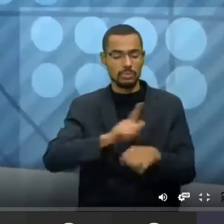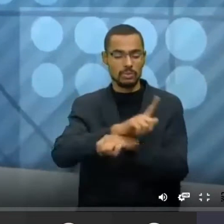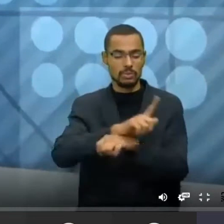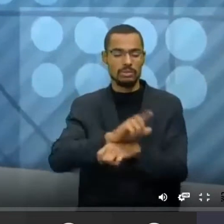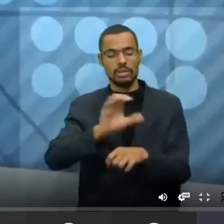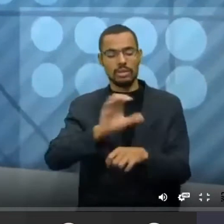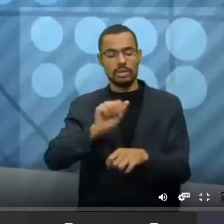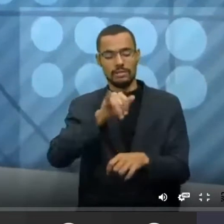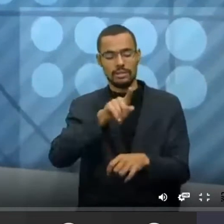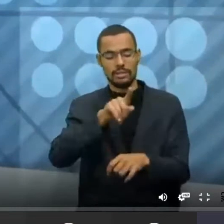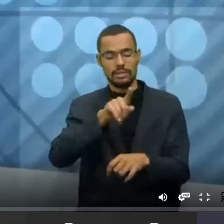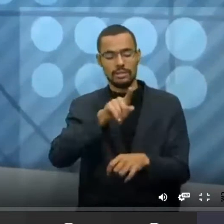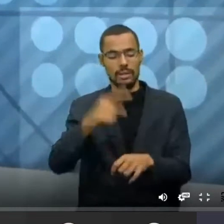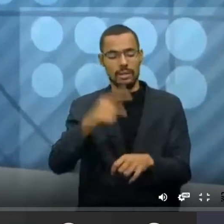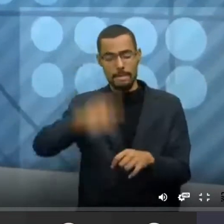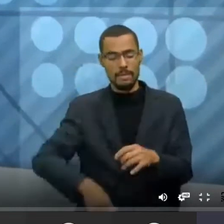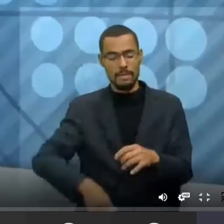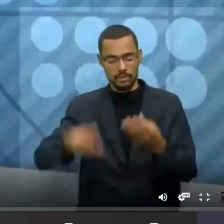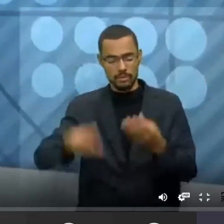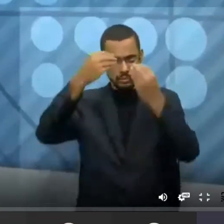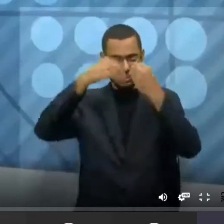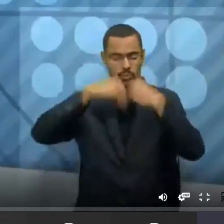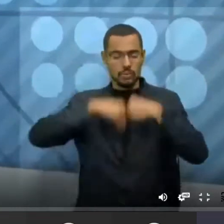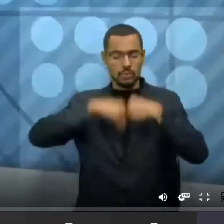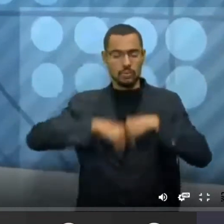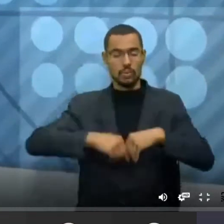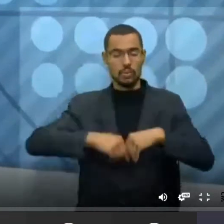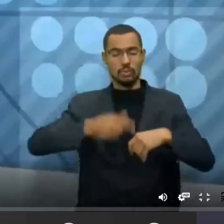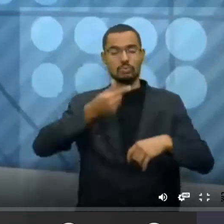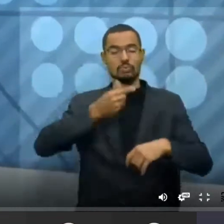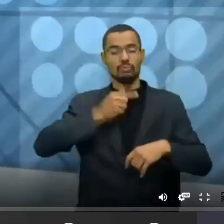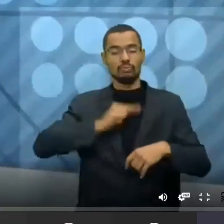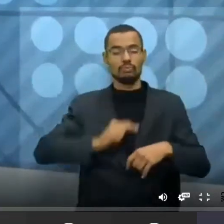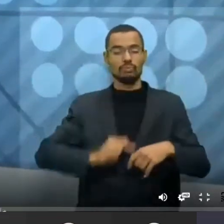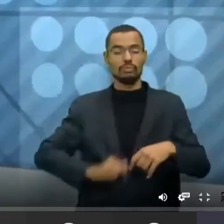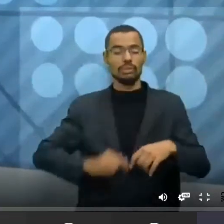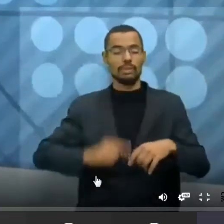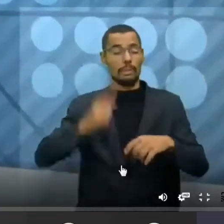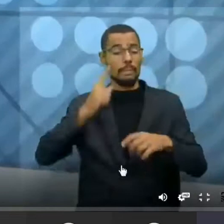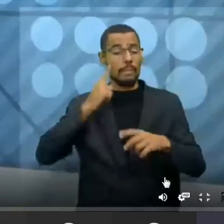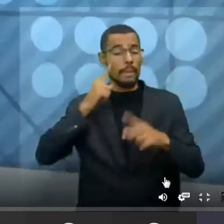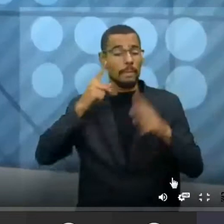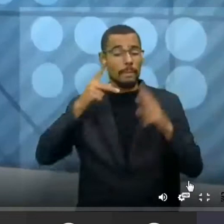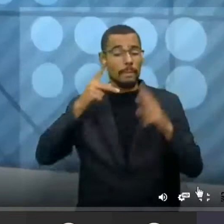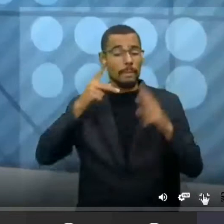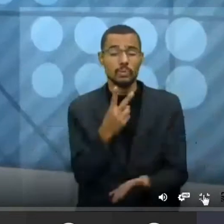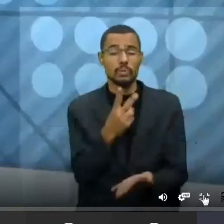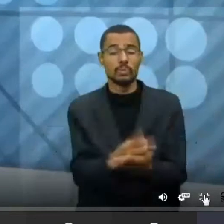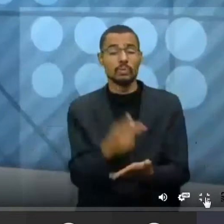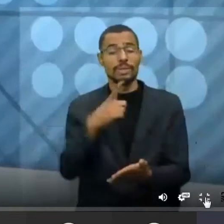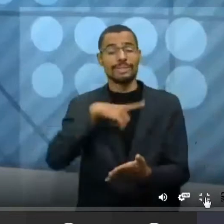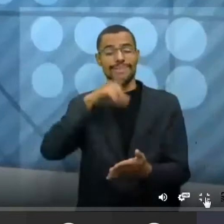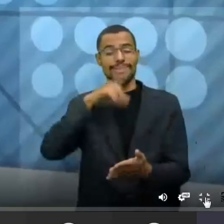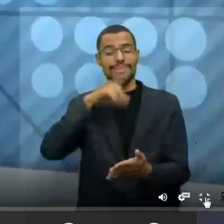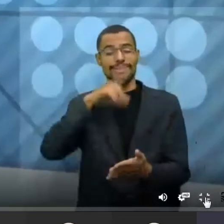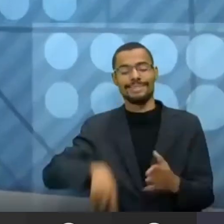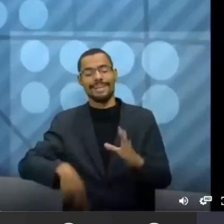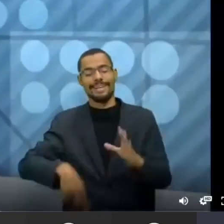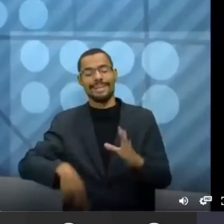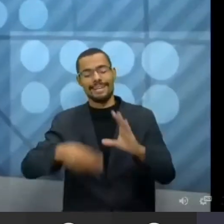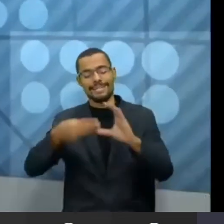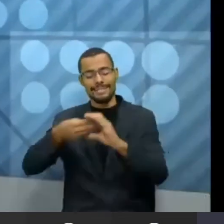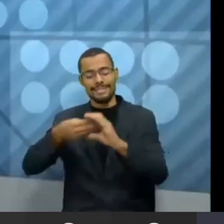na cavidade oral segue para o estômago, que continua com movimentos peristálticos, e ali nós temos as